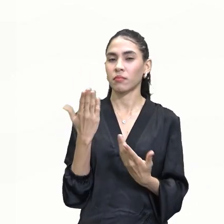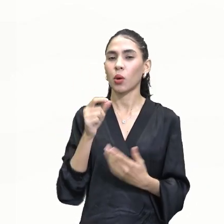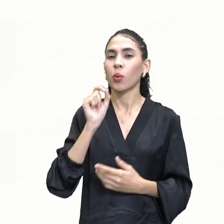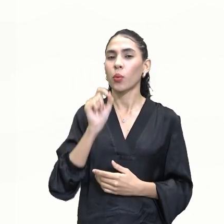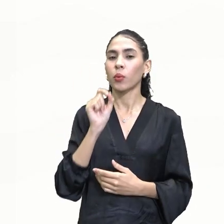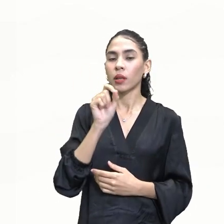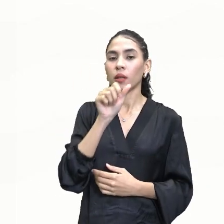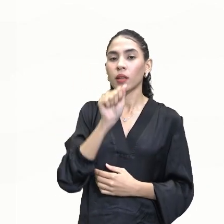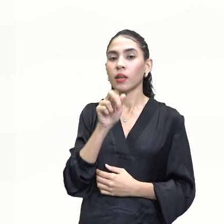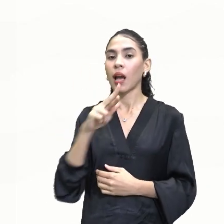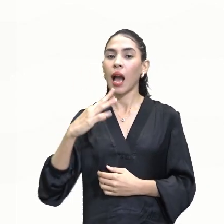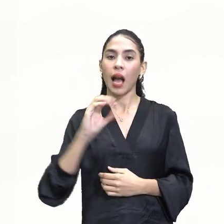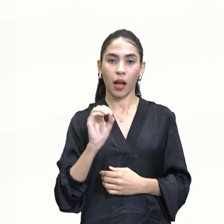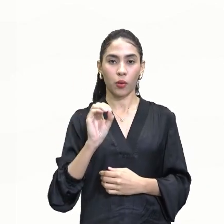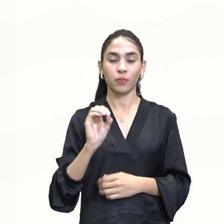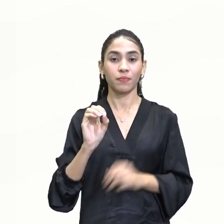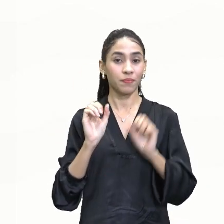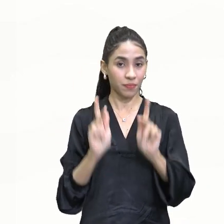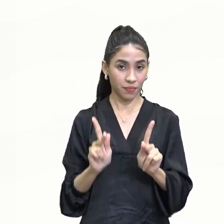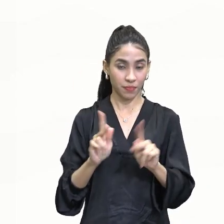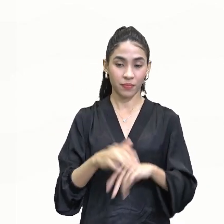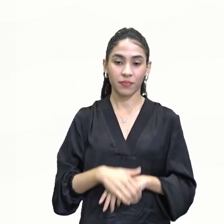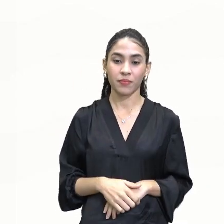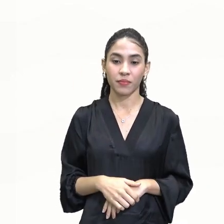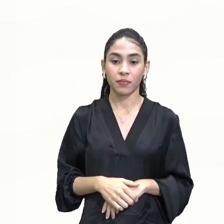que é um arco, tudo bem?